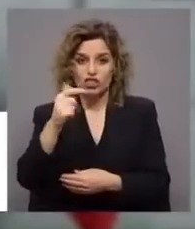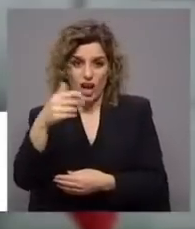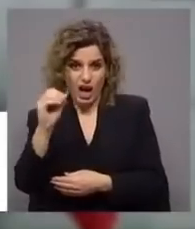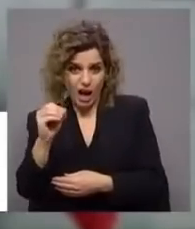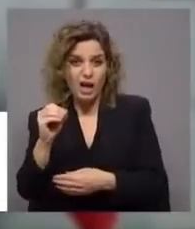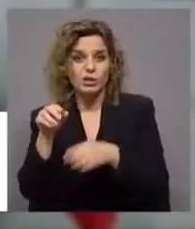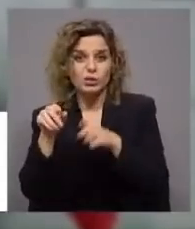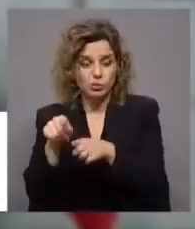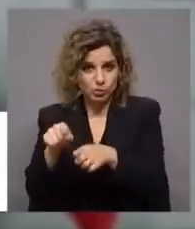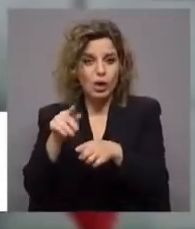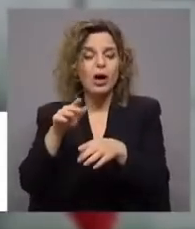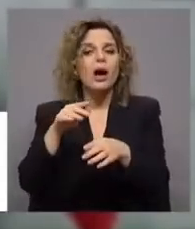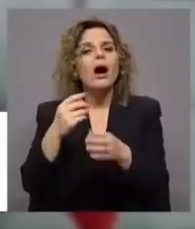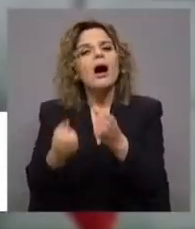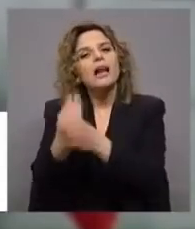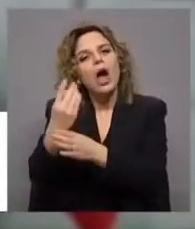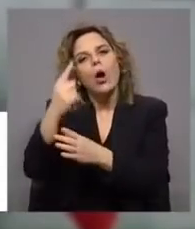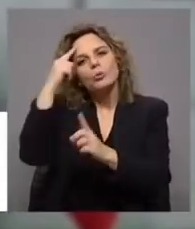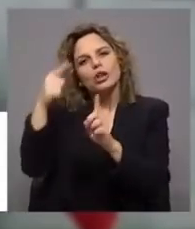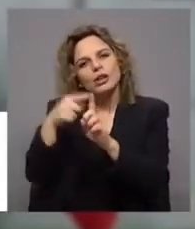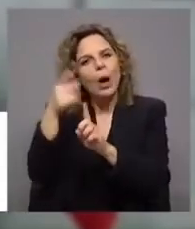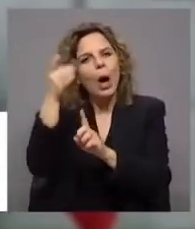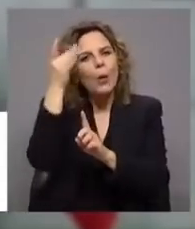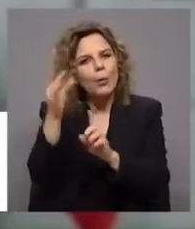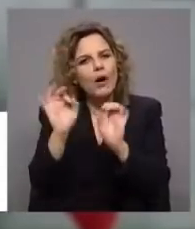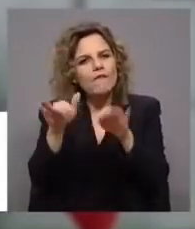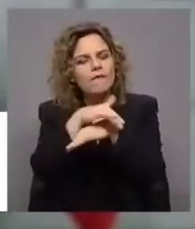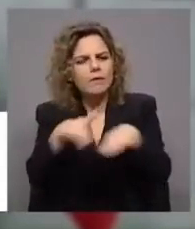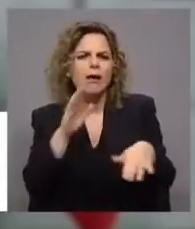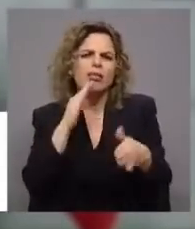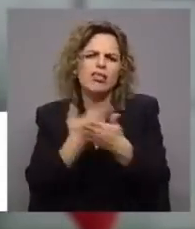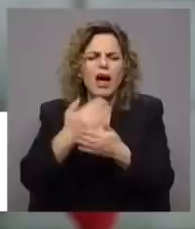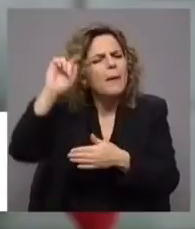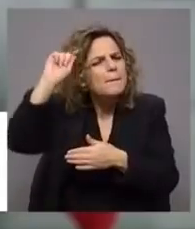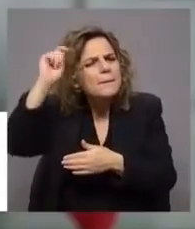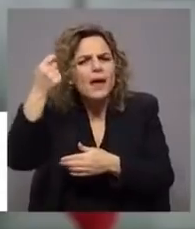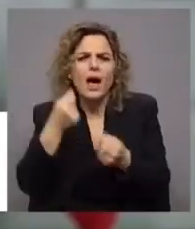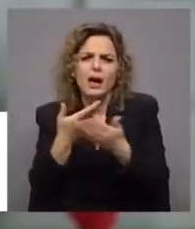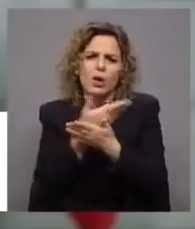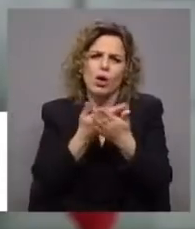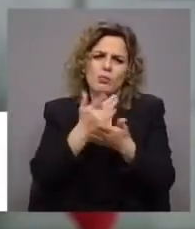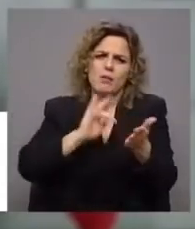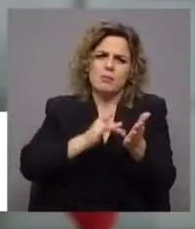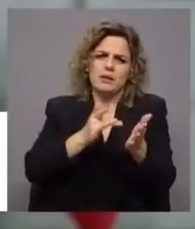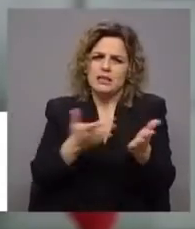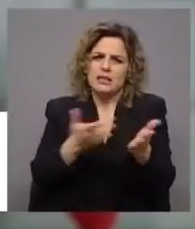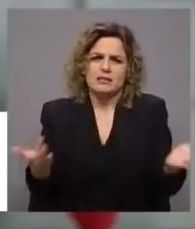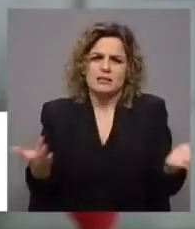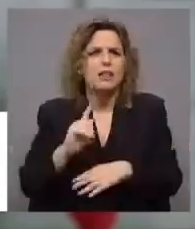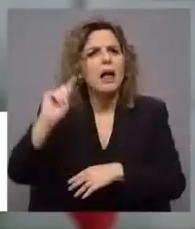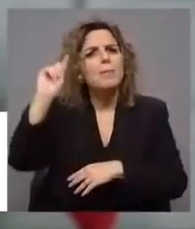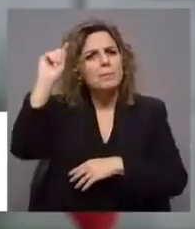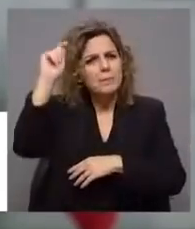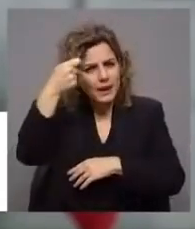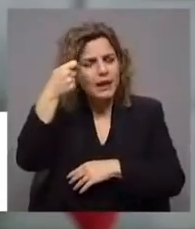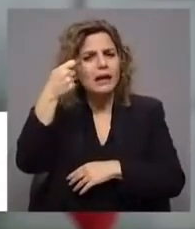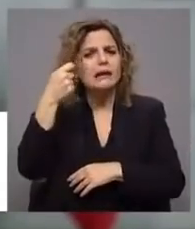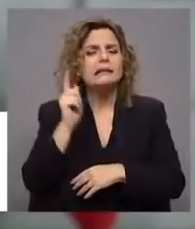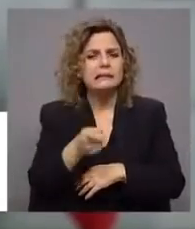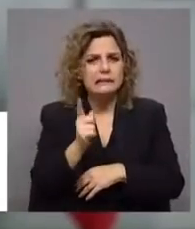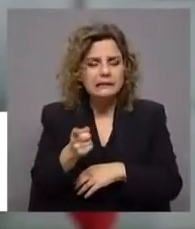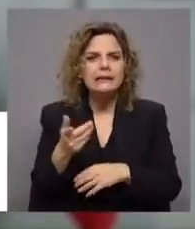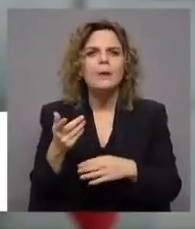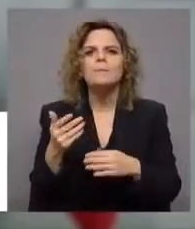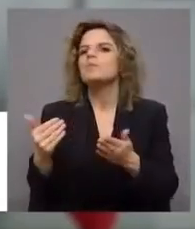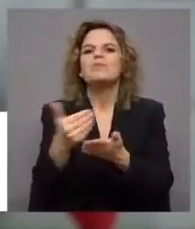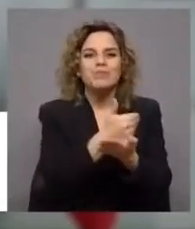combater a corrupção, causou um efeito nefasto na economia brasileira. O prejuízo na arrecadação, o